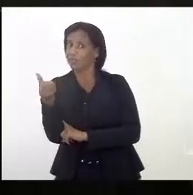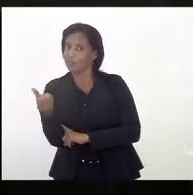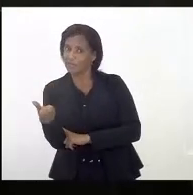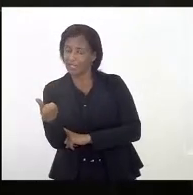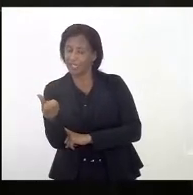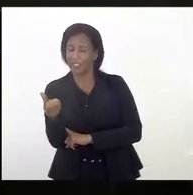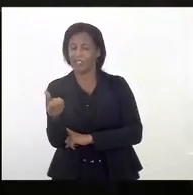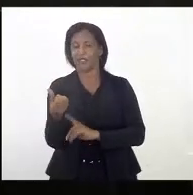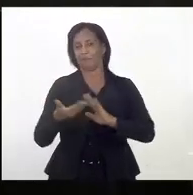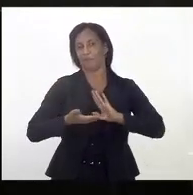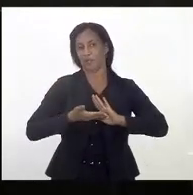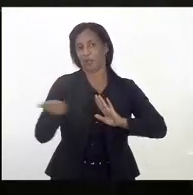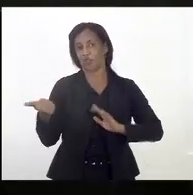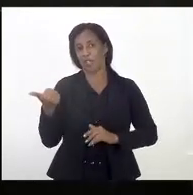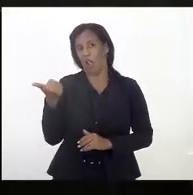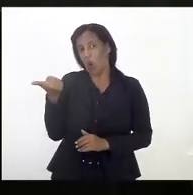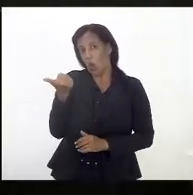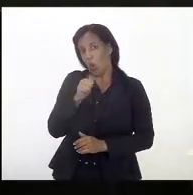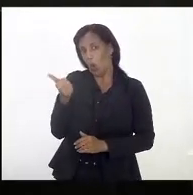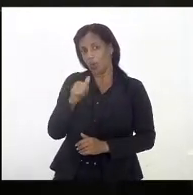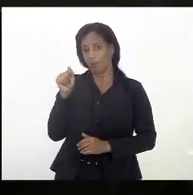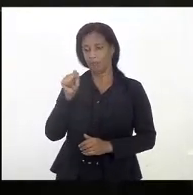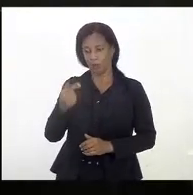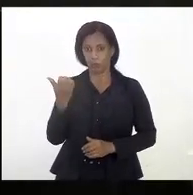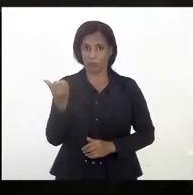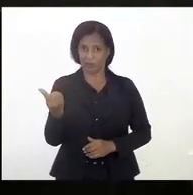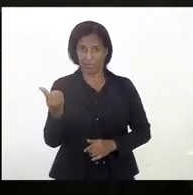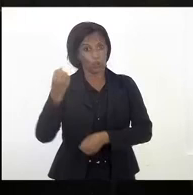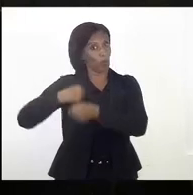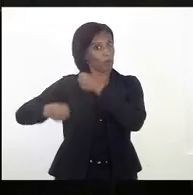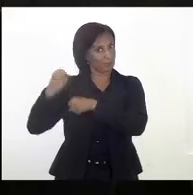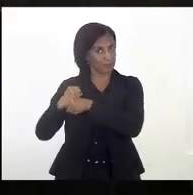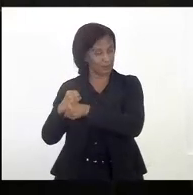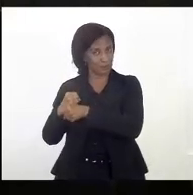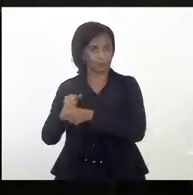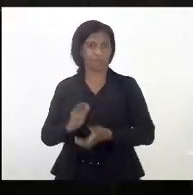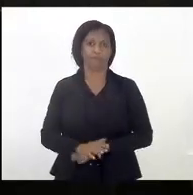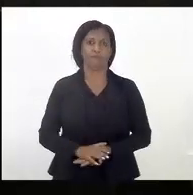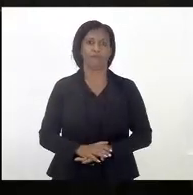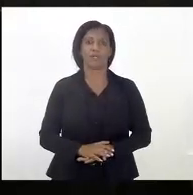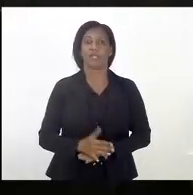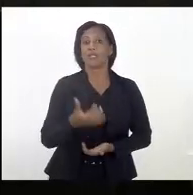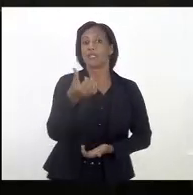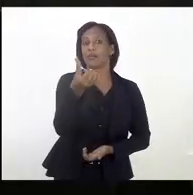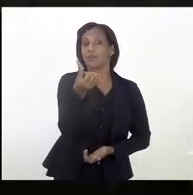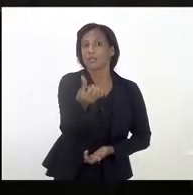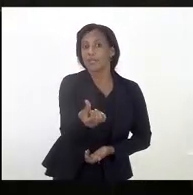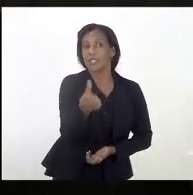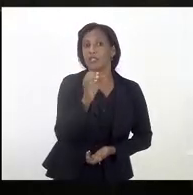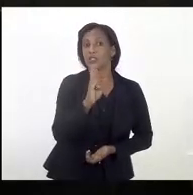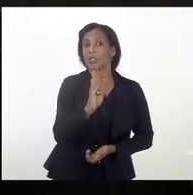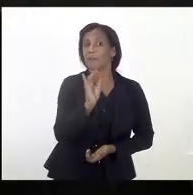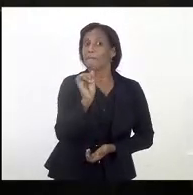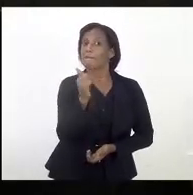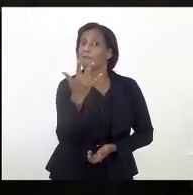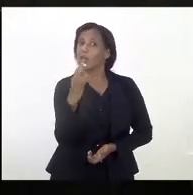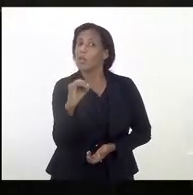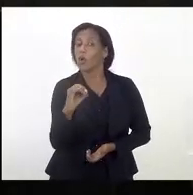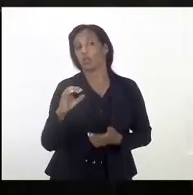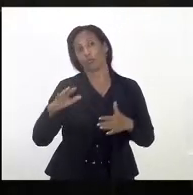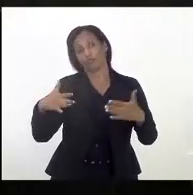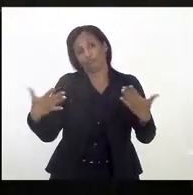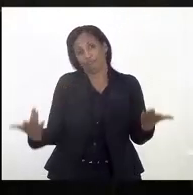eu tirar 11.6 que foi a do ano passado são seis milhões logo